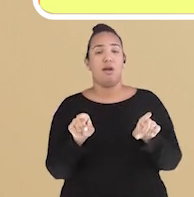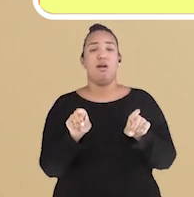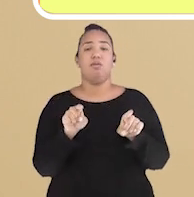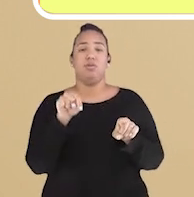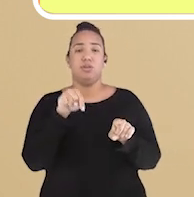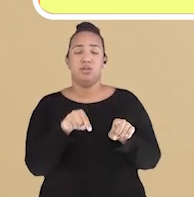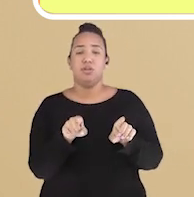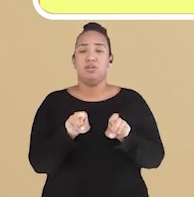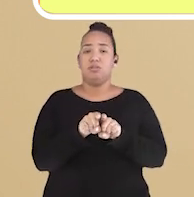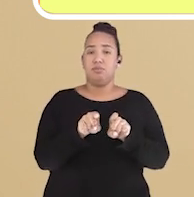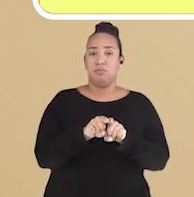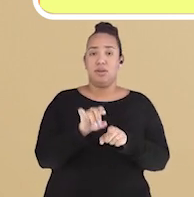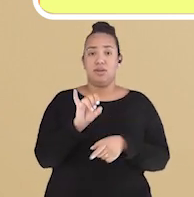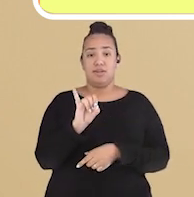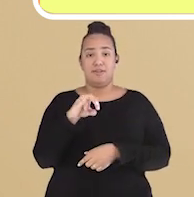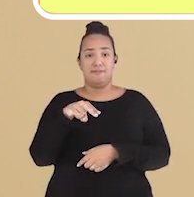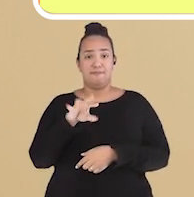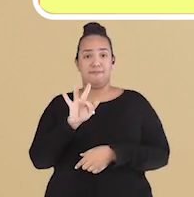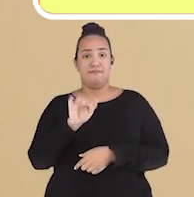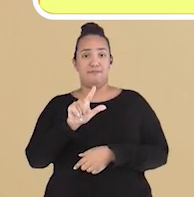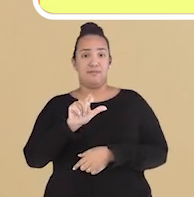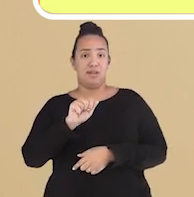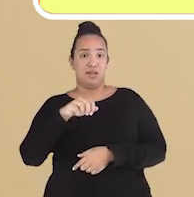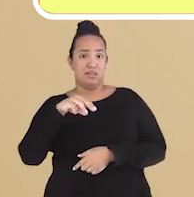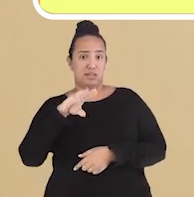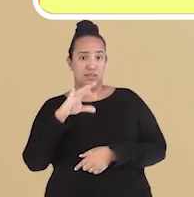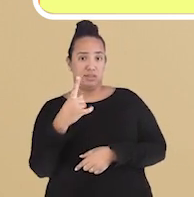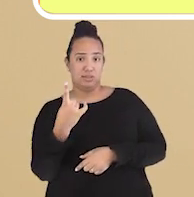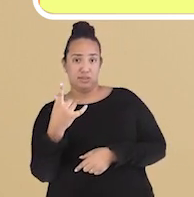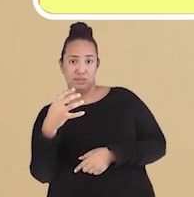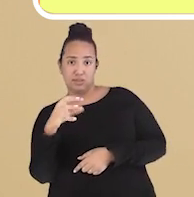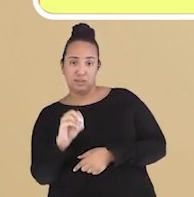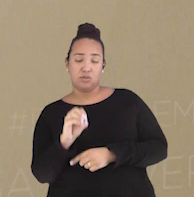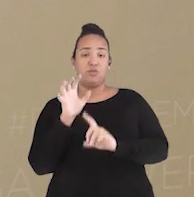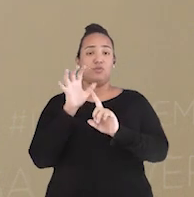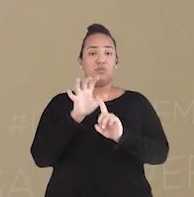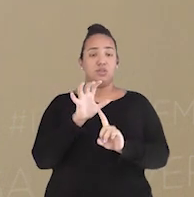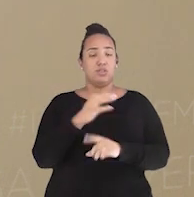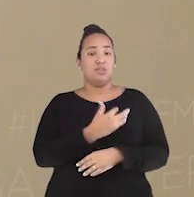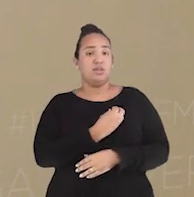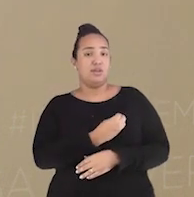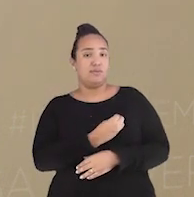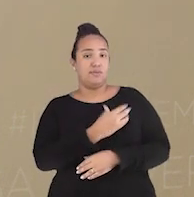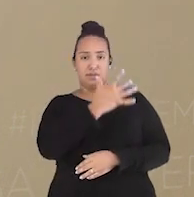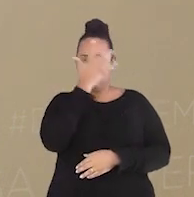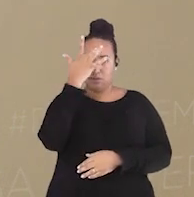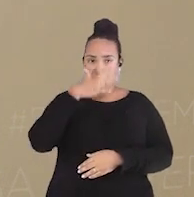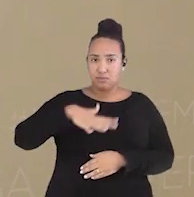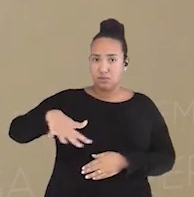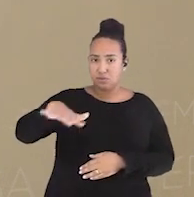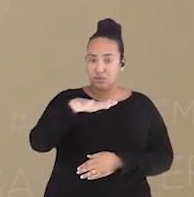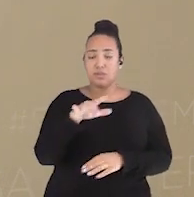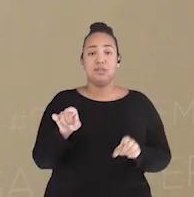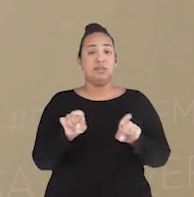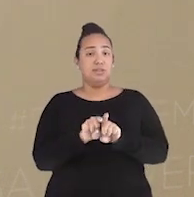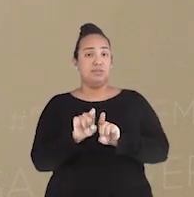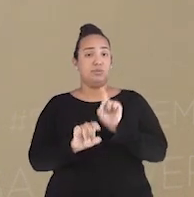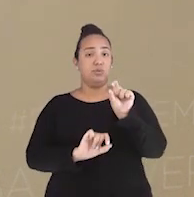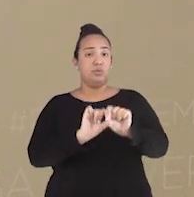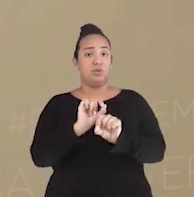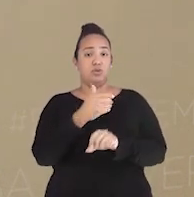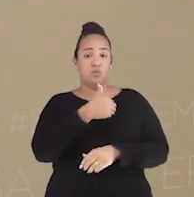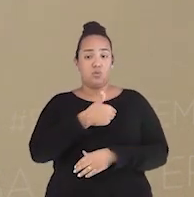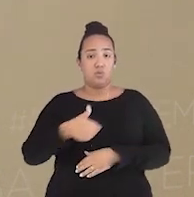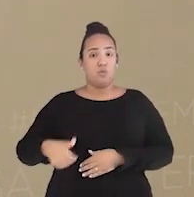inflação dificultavam a manutenção da qualidade de vidas das camadas médias, além dos incentivos excessivos do governo